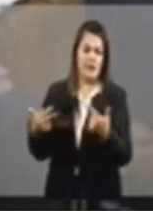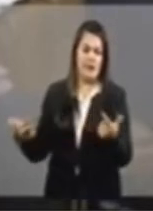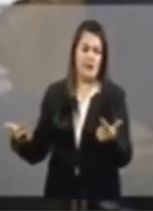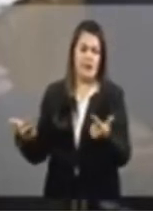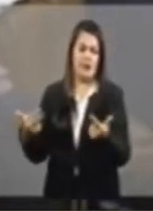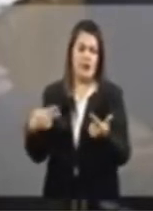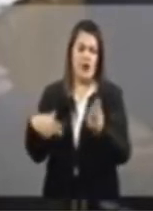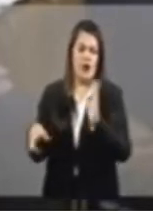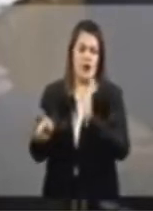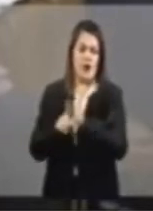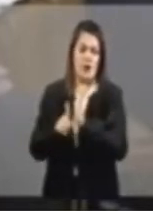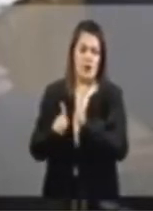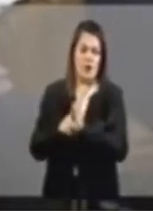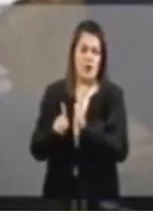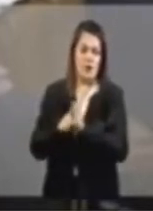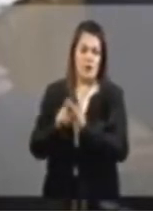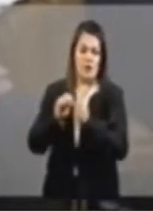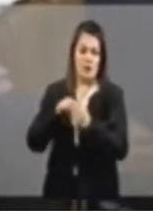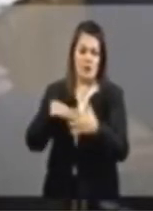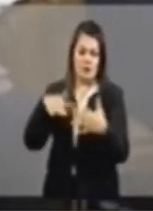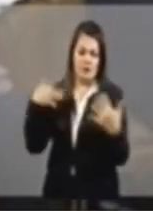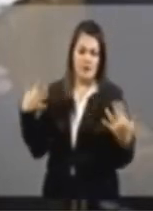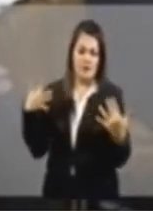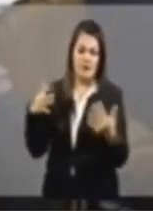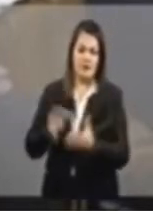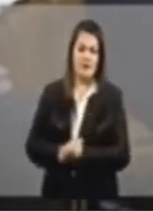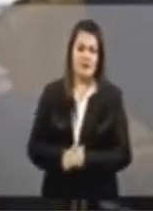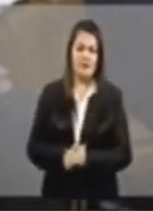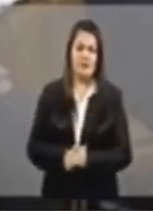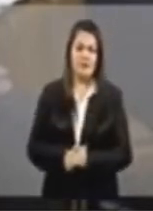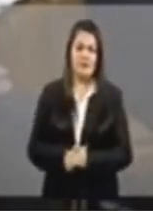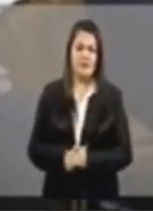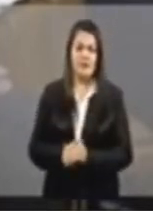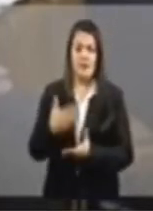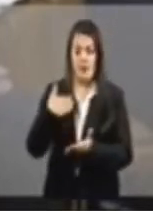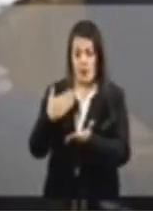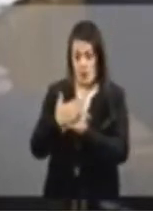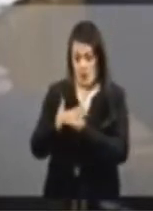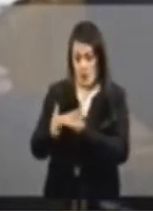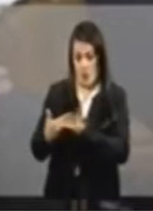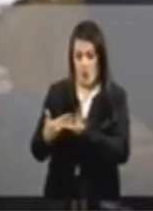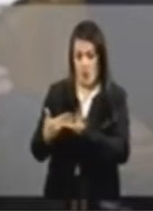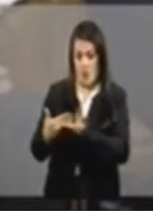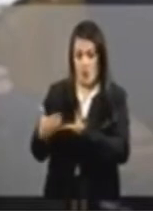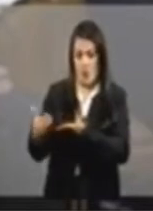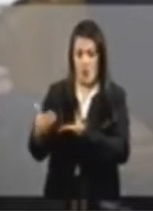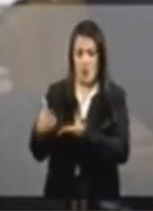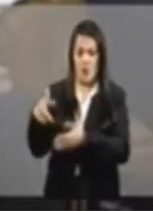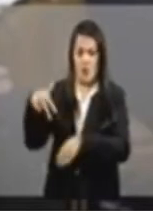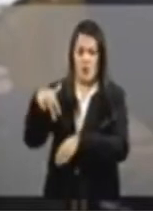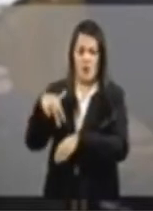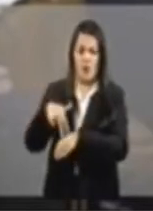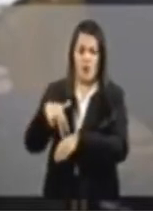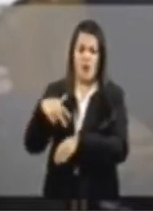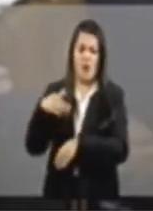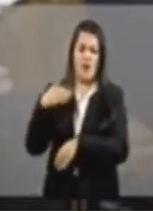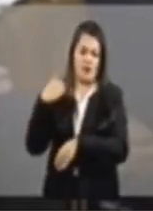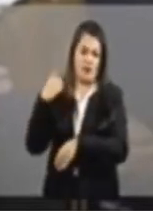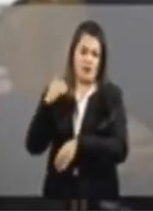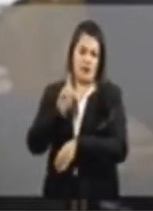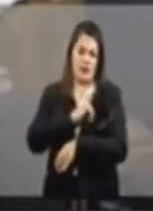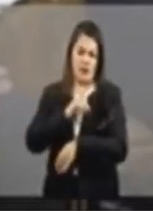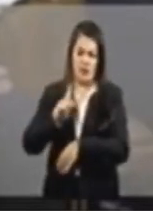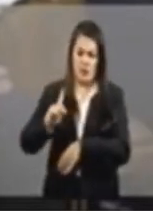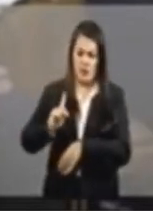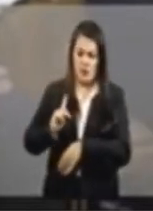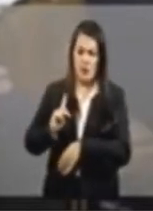própria democracia inicia com autorização do colégio nacional de defensores públicos gerais do